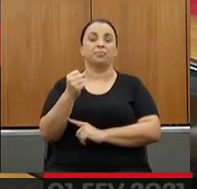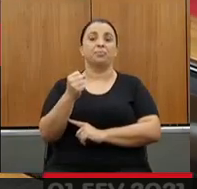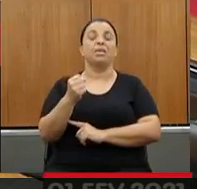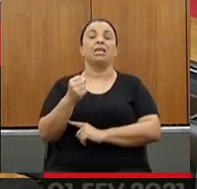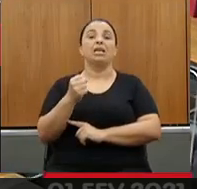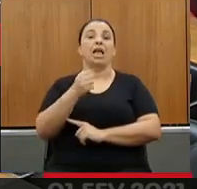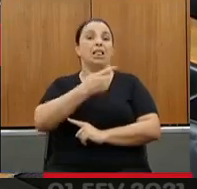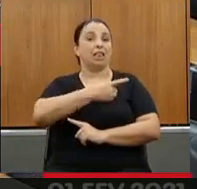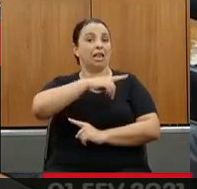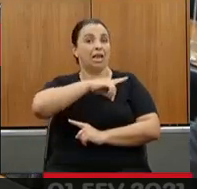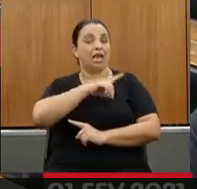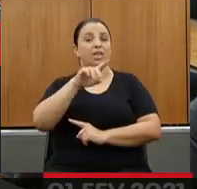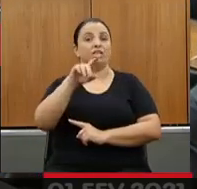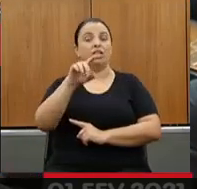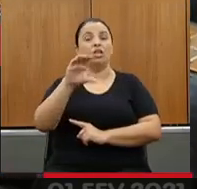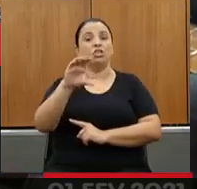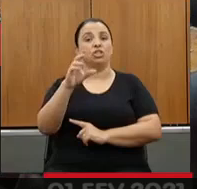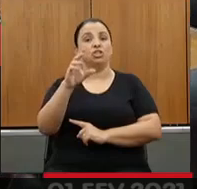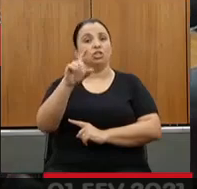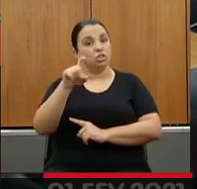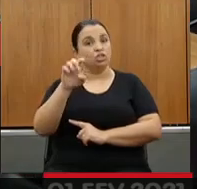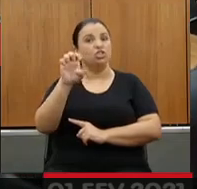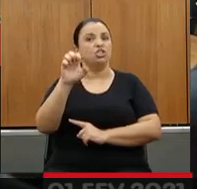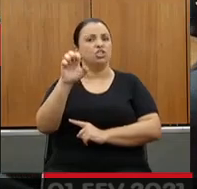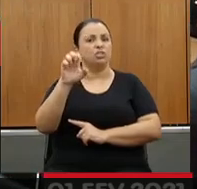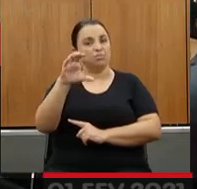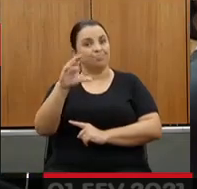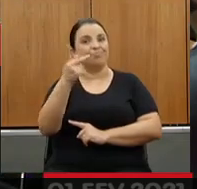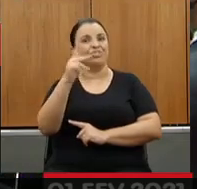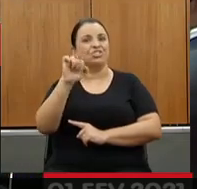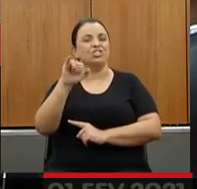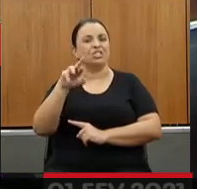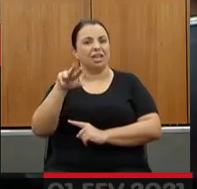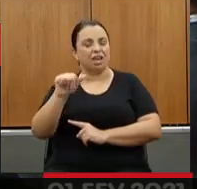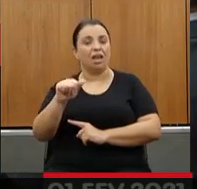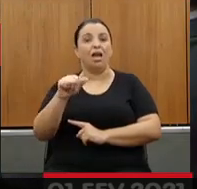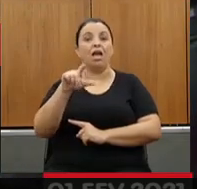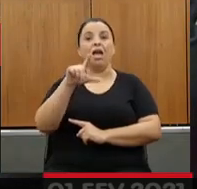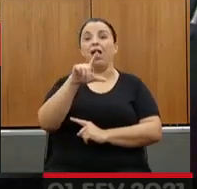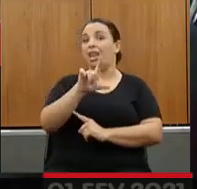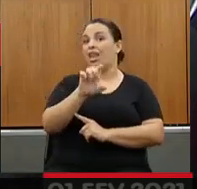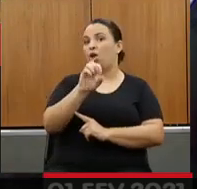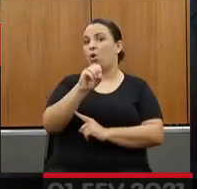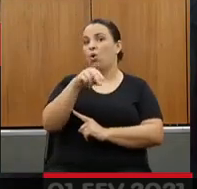Delegada Sheila, Leonídio Bolsas,